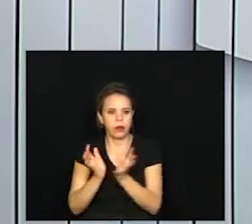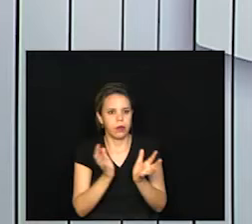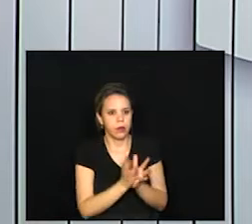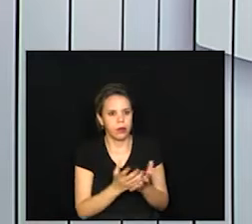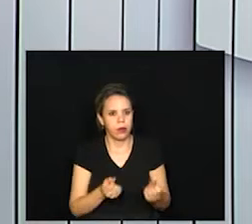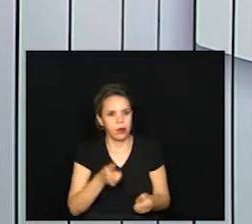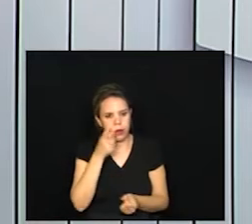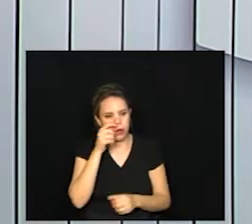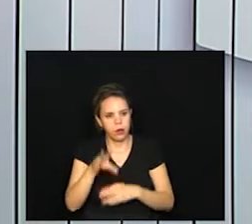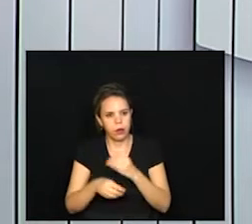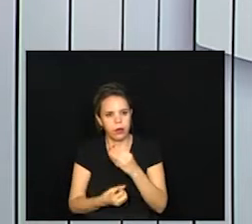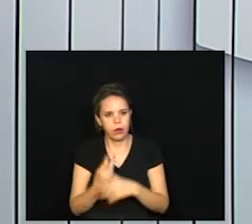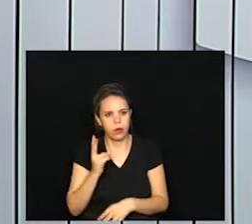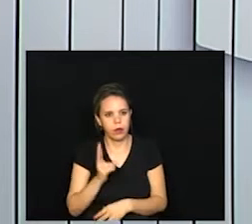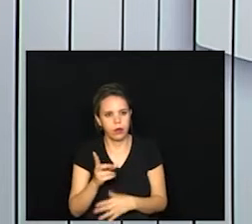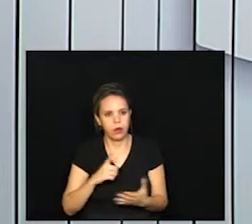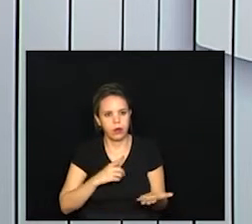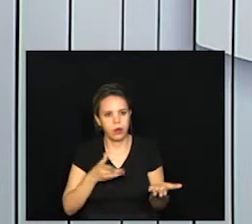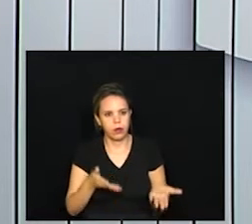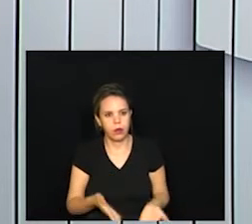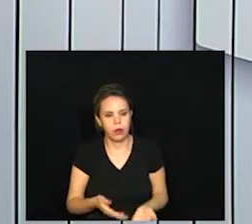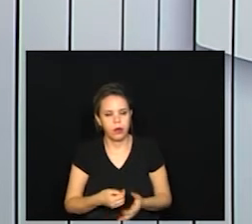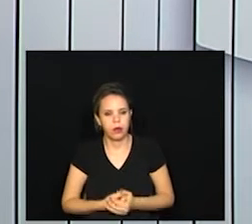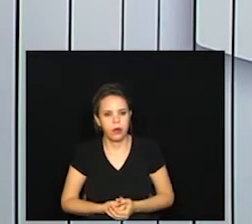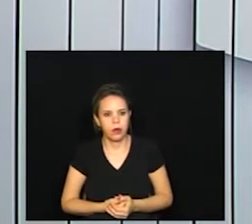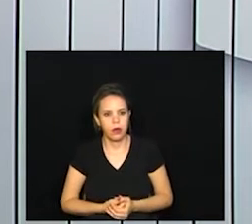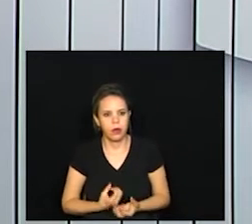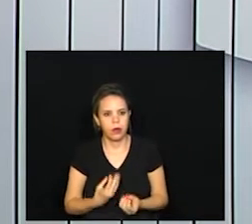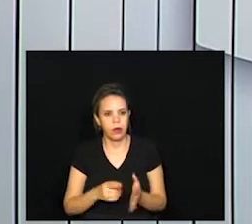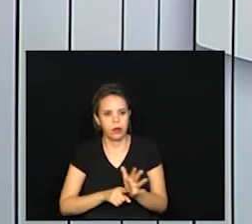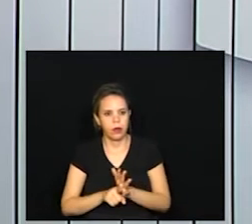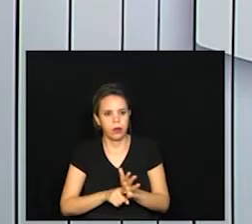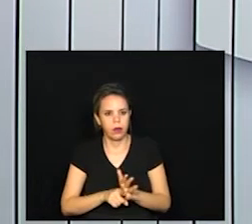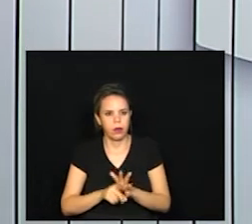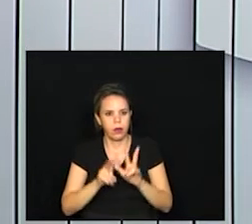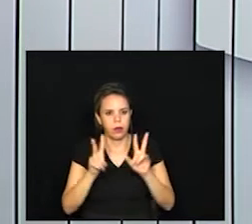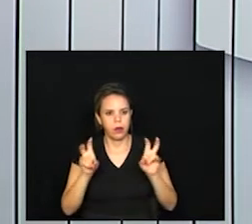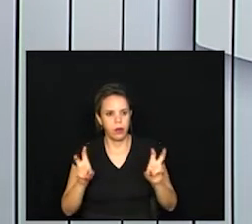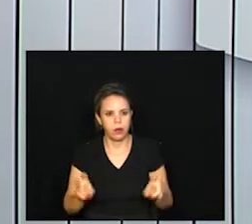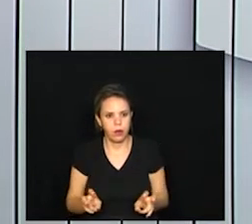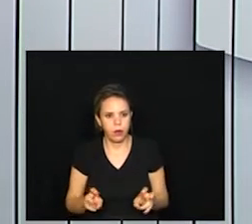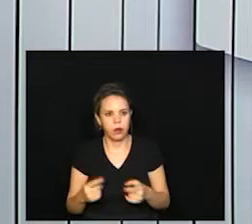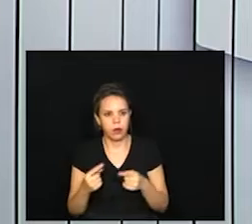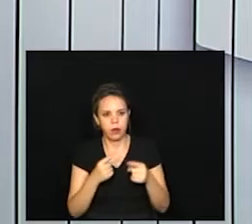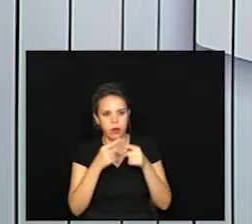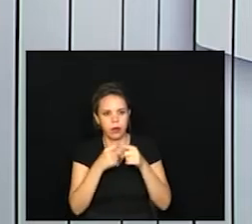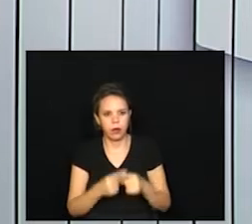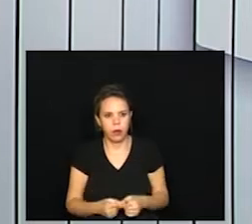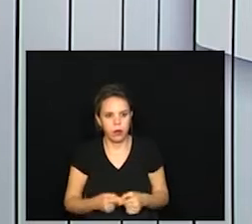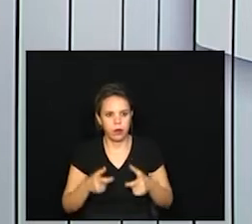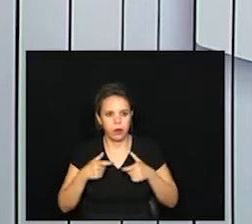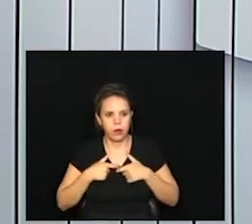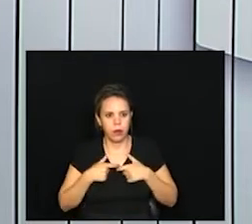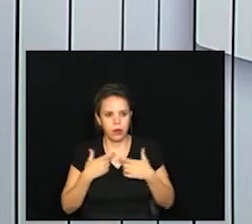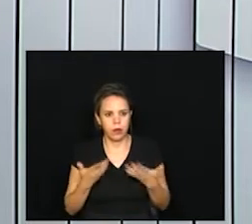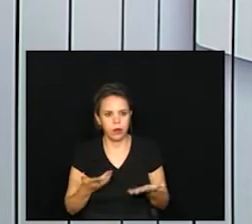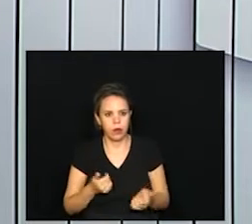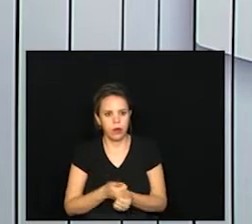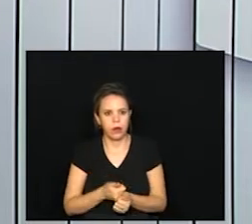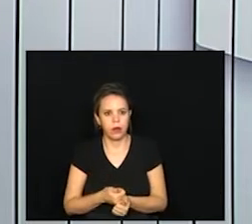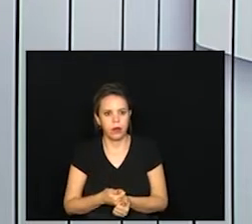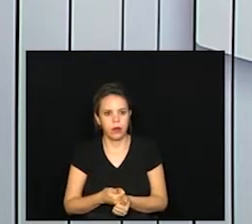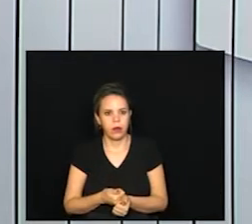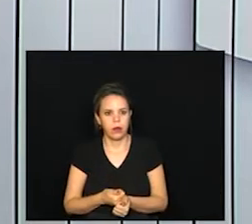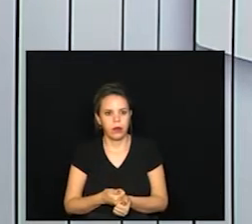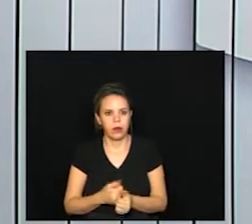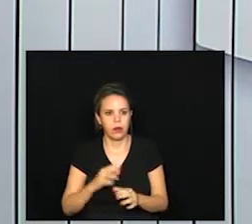nós vamos atualizando. Sempre que tiver aqui informações sobre as competições e sobre medalhas, você acompanha no